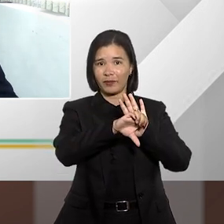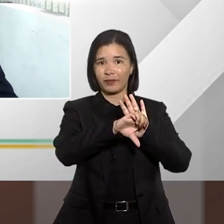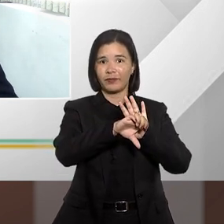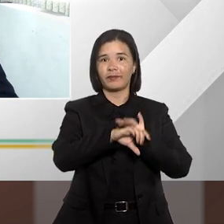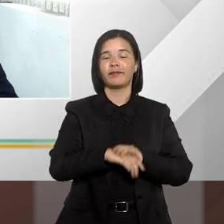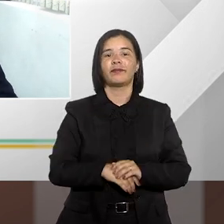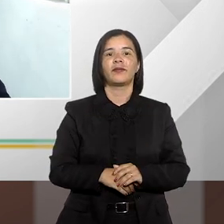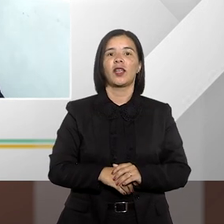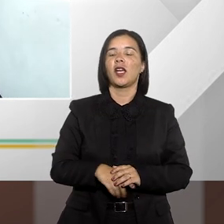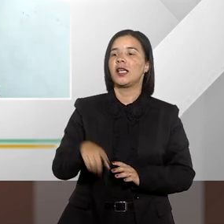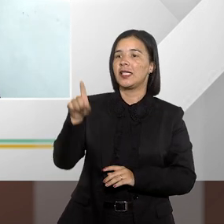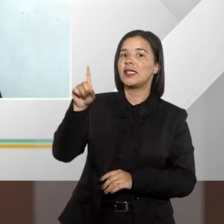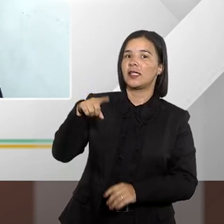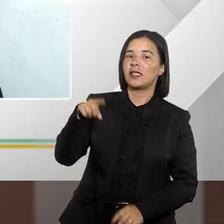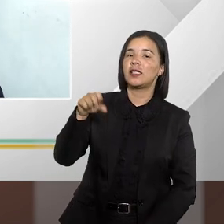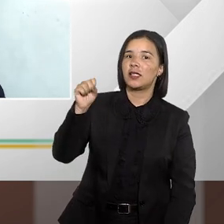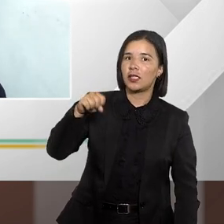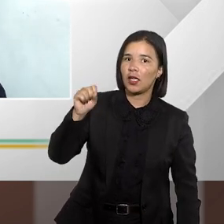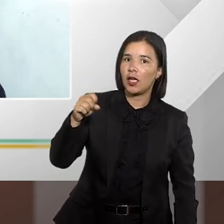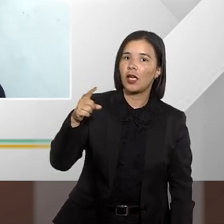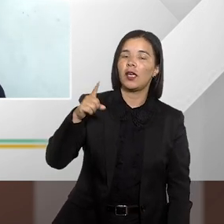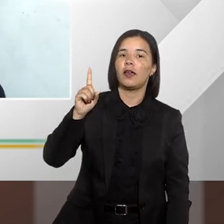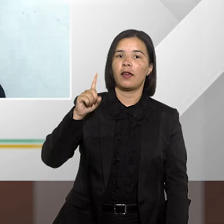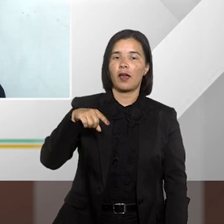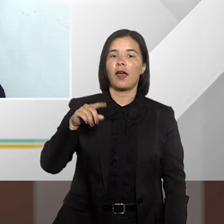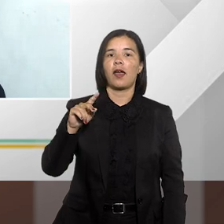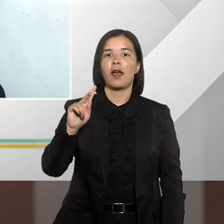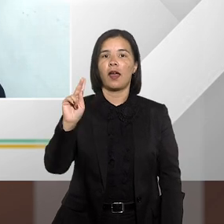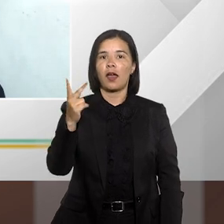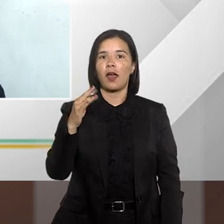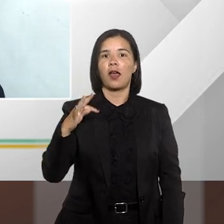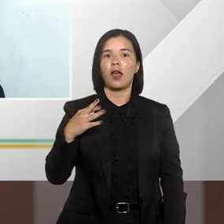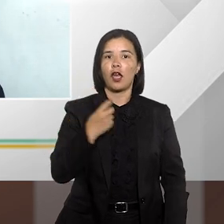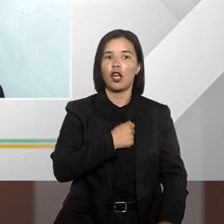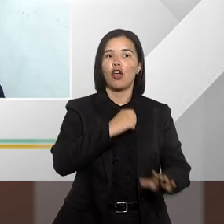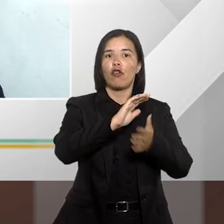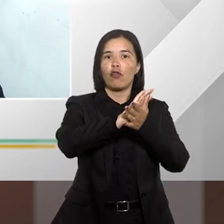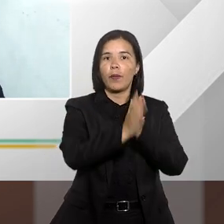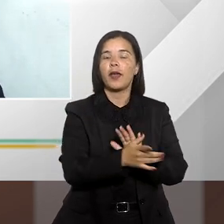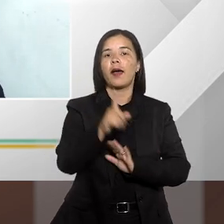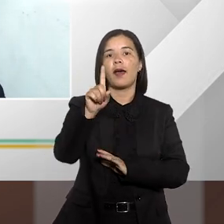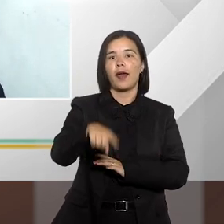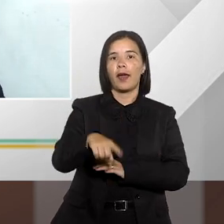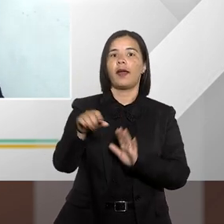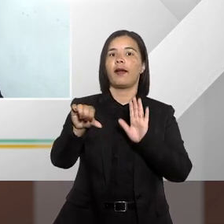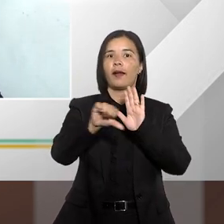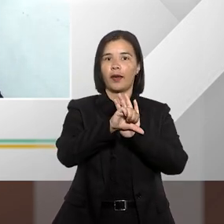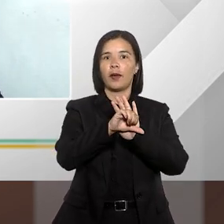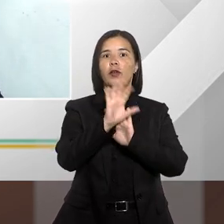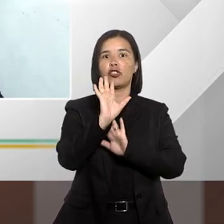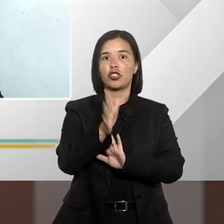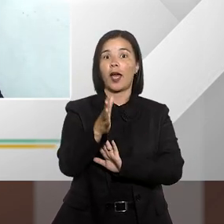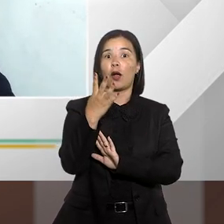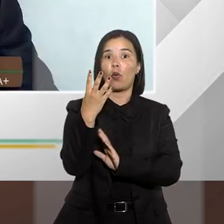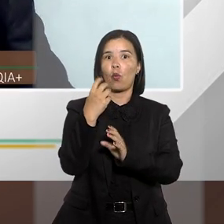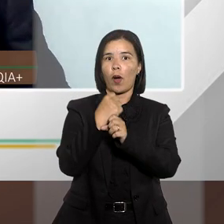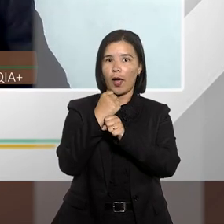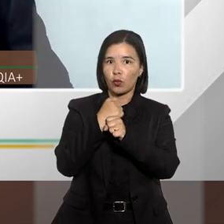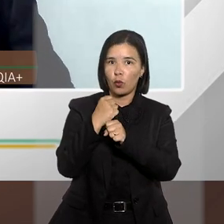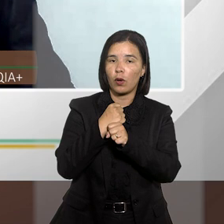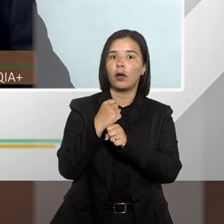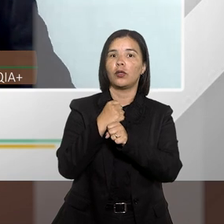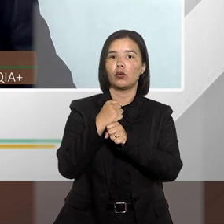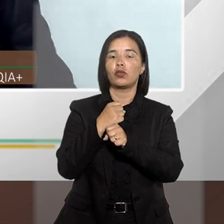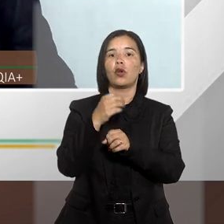Sim, LGBTI-fobia é considerada crime no Brasil há 4 anos. Né? A gente completou recentemente 4 anos